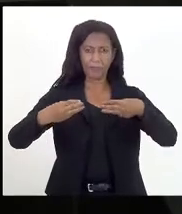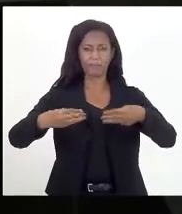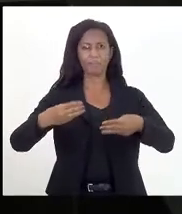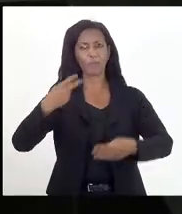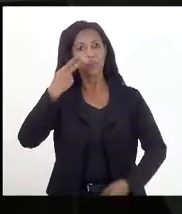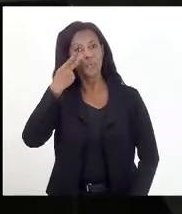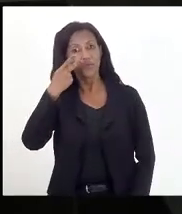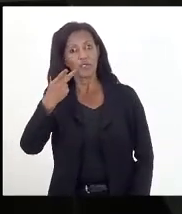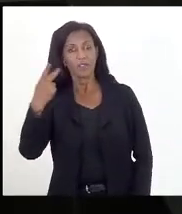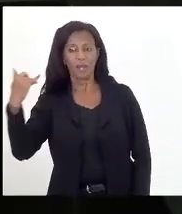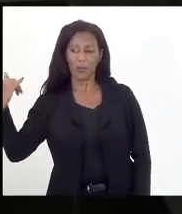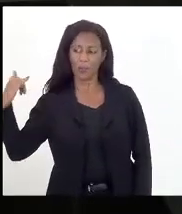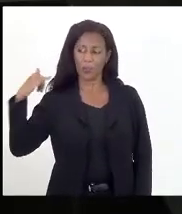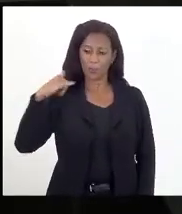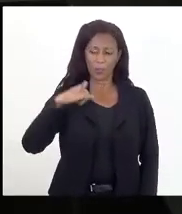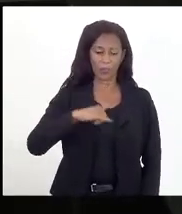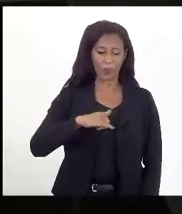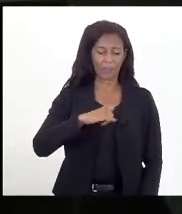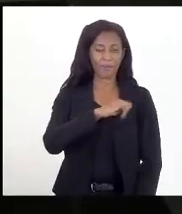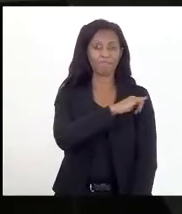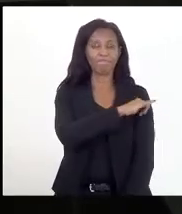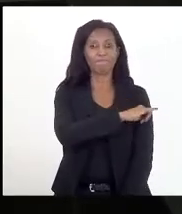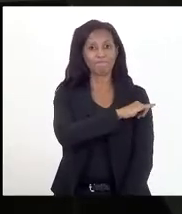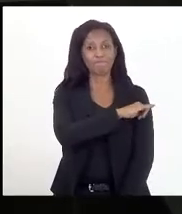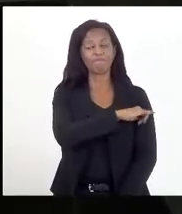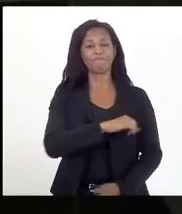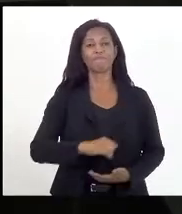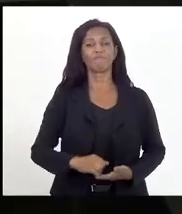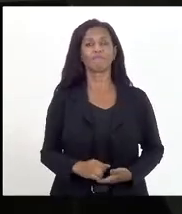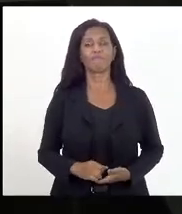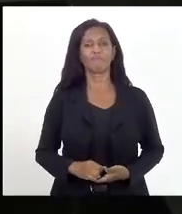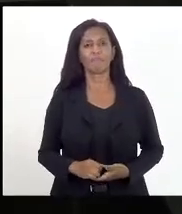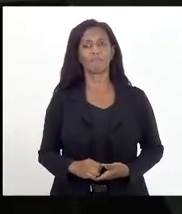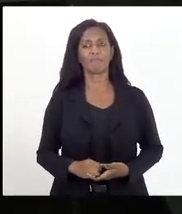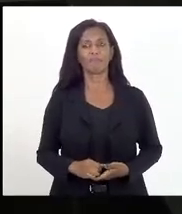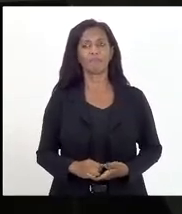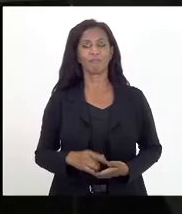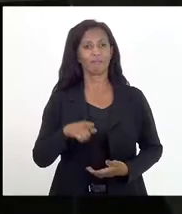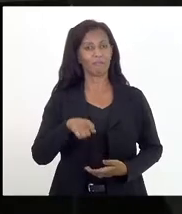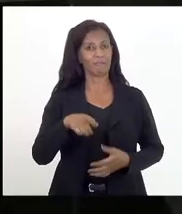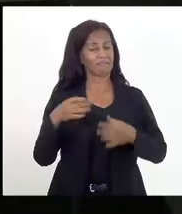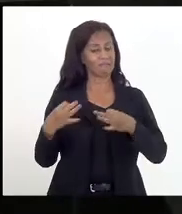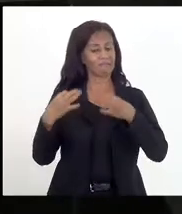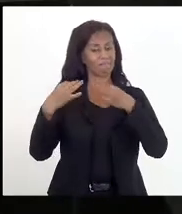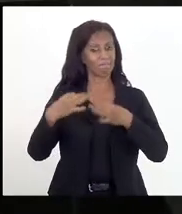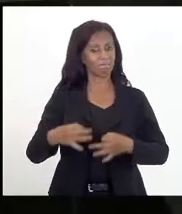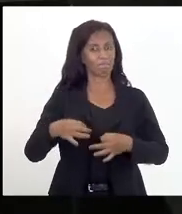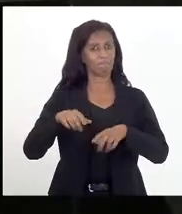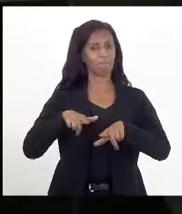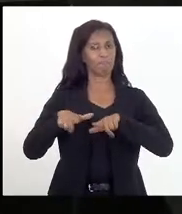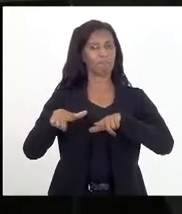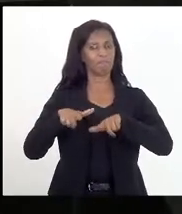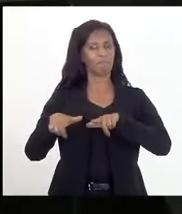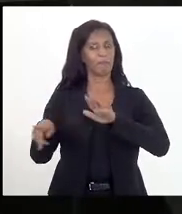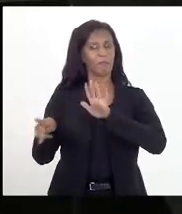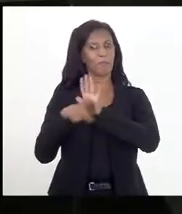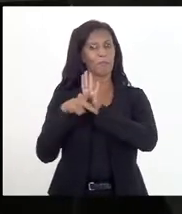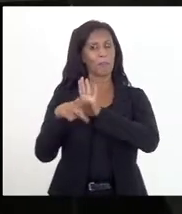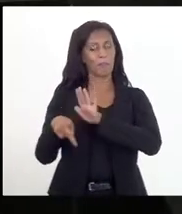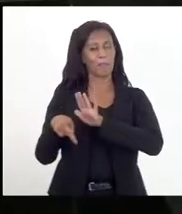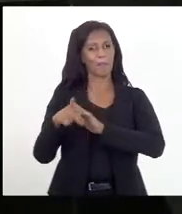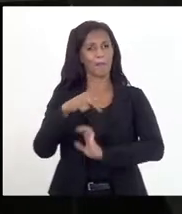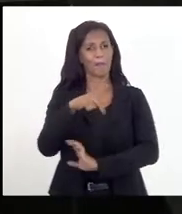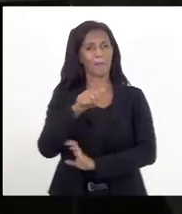rio ele de espada eu achava exatamente do Palácio